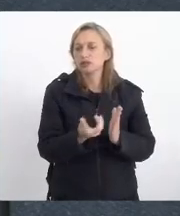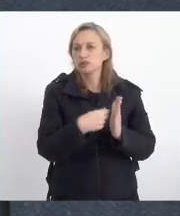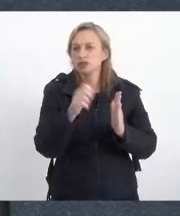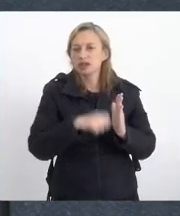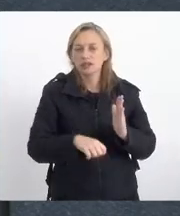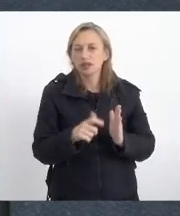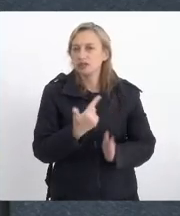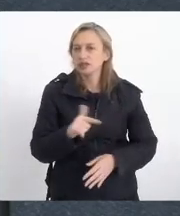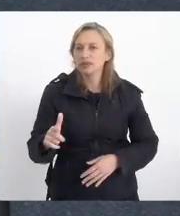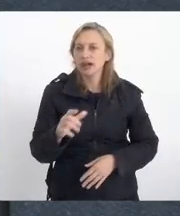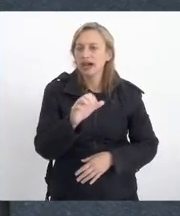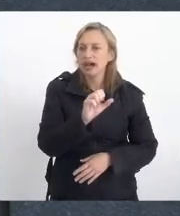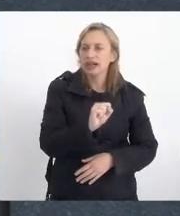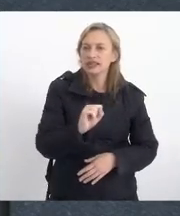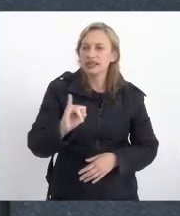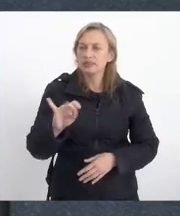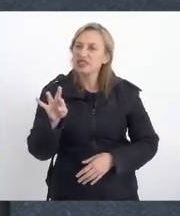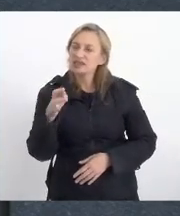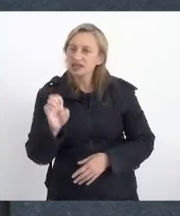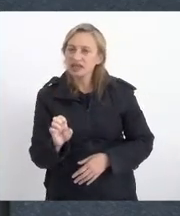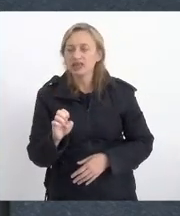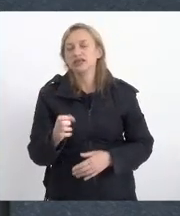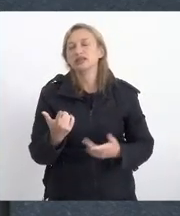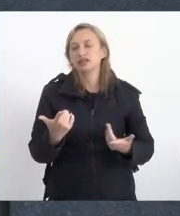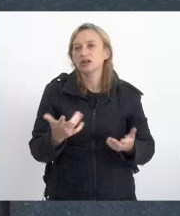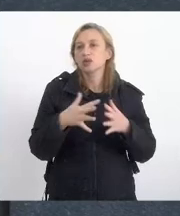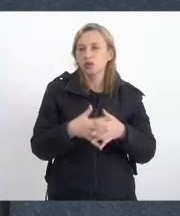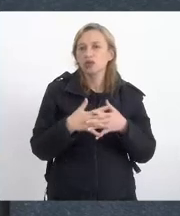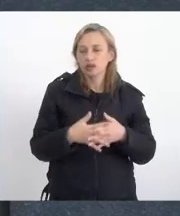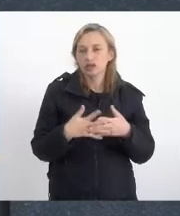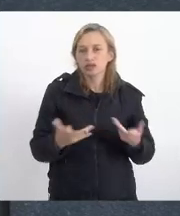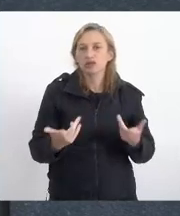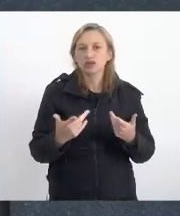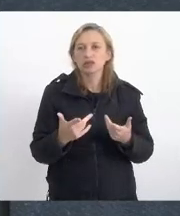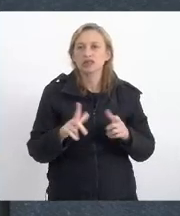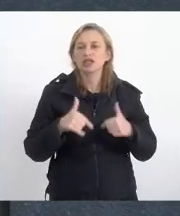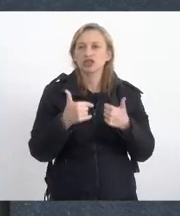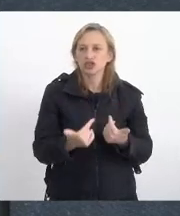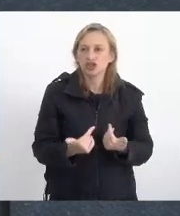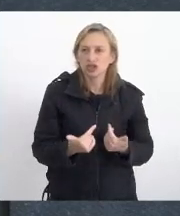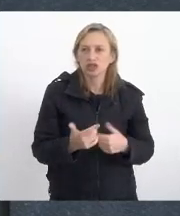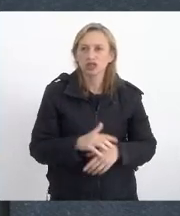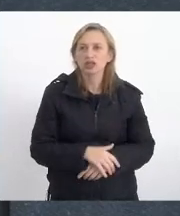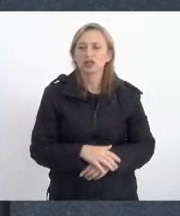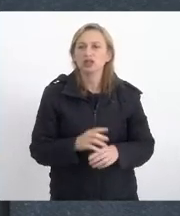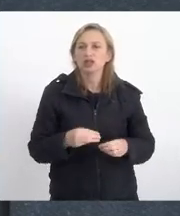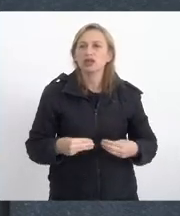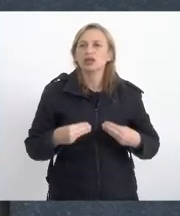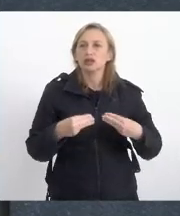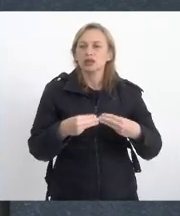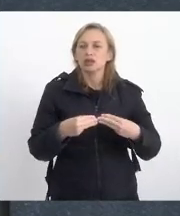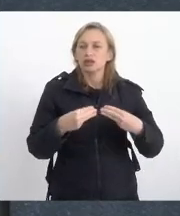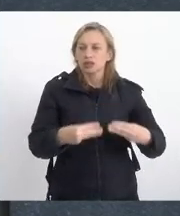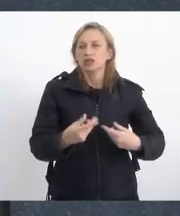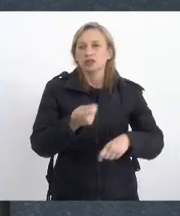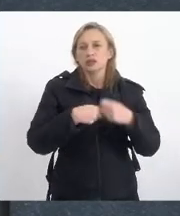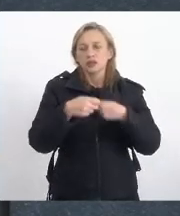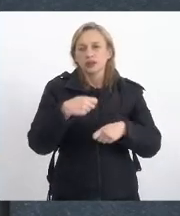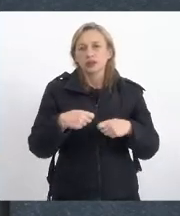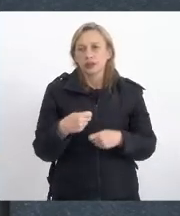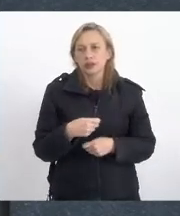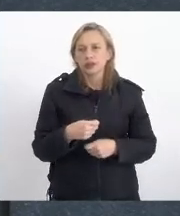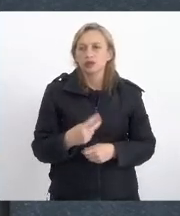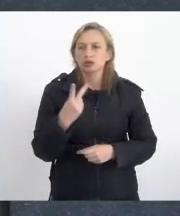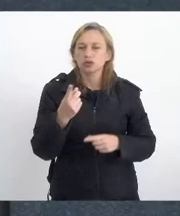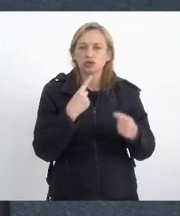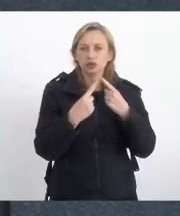simetria. Isso cria uma dicotomia nessa aplicação legal, e temendo isso, o Ministério da Economia editou a instrução